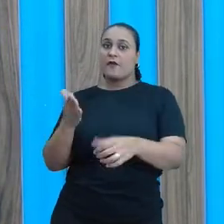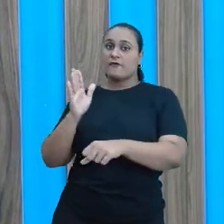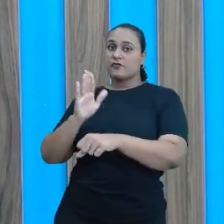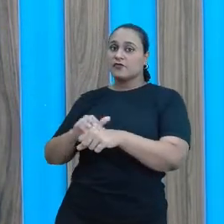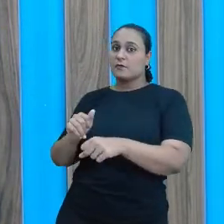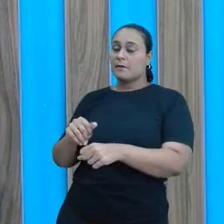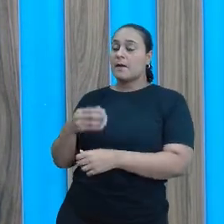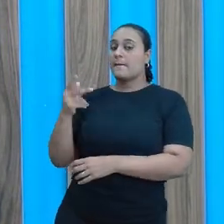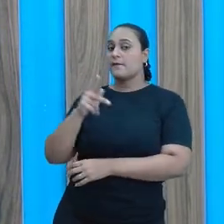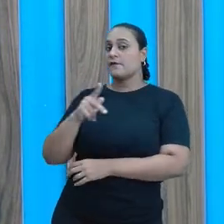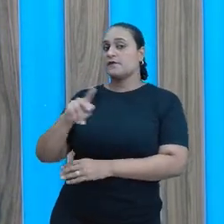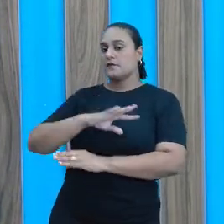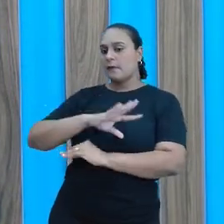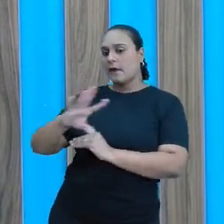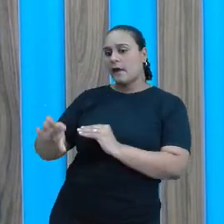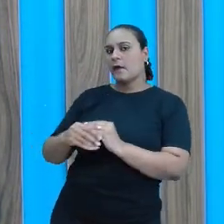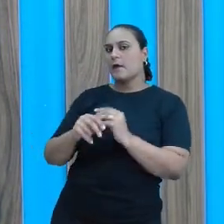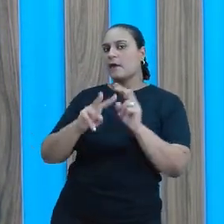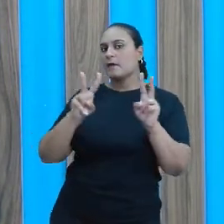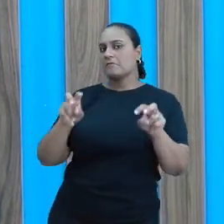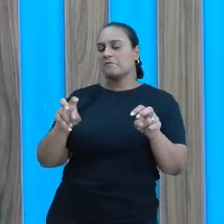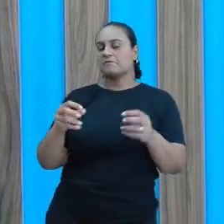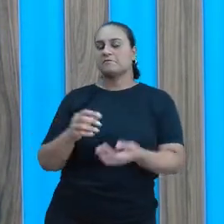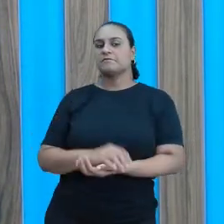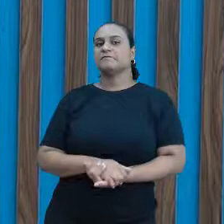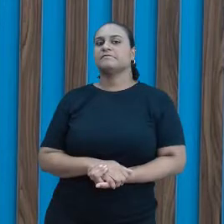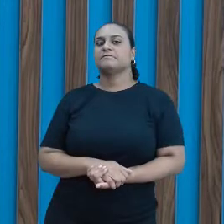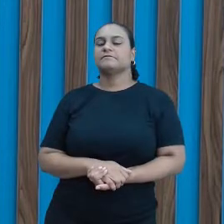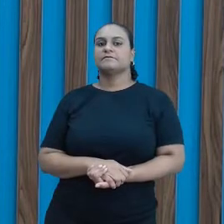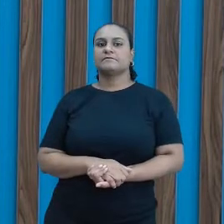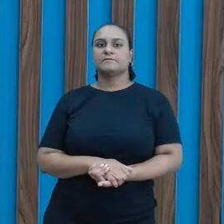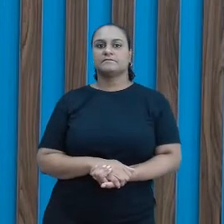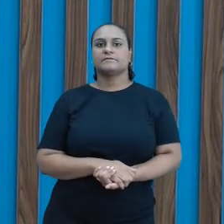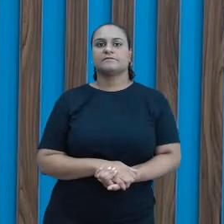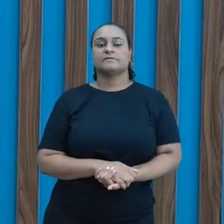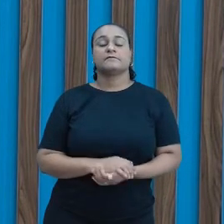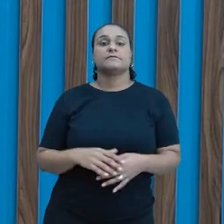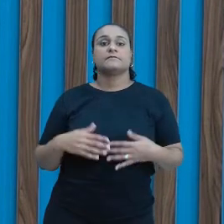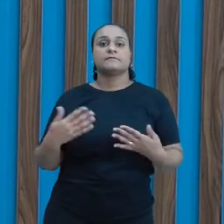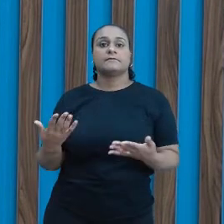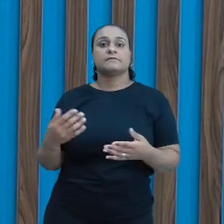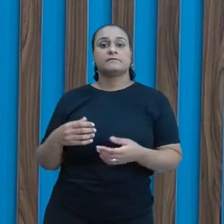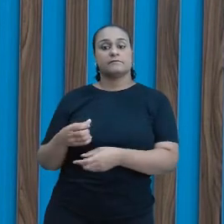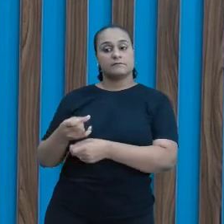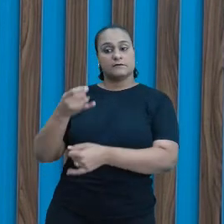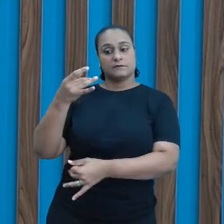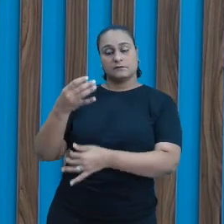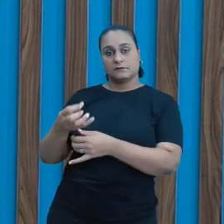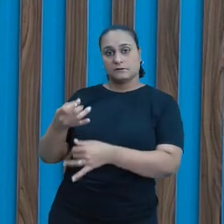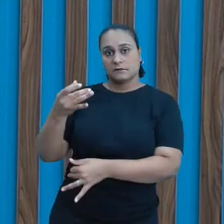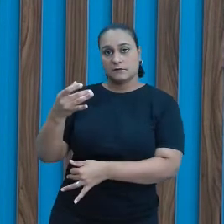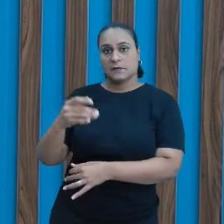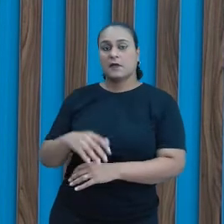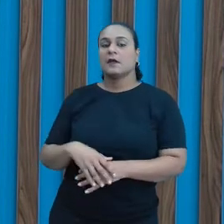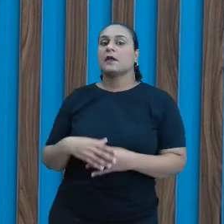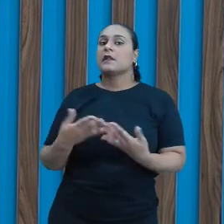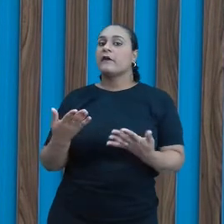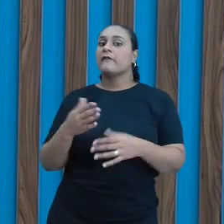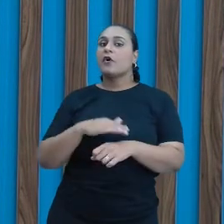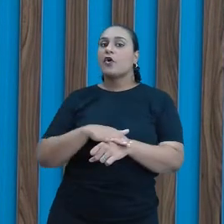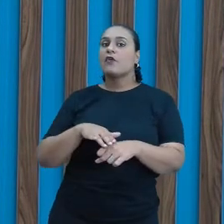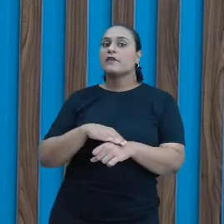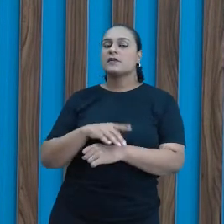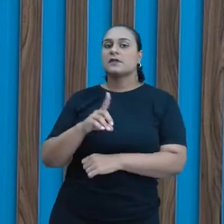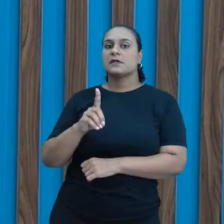um pouco do tema e ver o que é que está acontecendo aí no chat. Vai lá, Briane. Bom, no chat até agora a gente estava conversando aqui com a Daniele, o nome